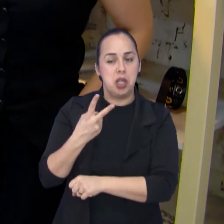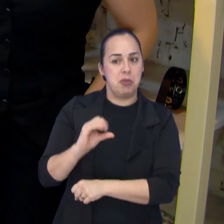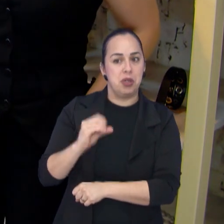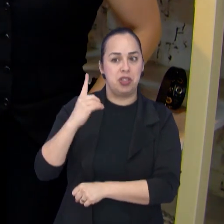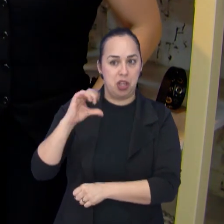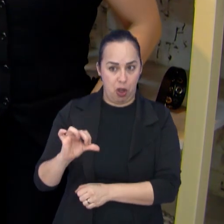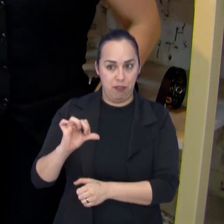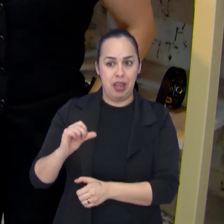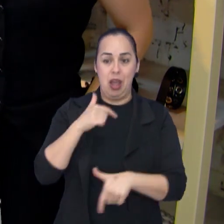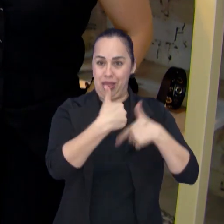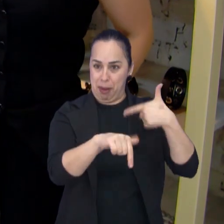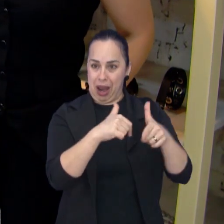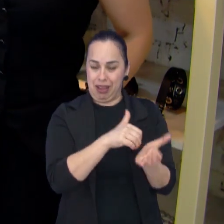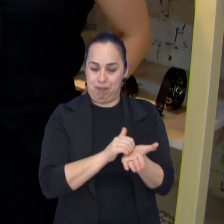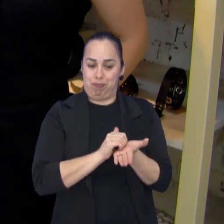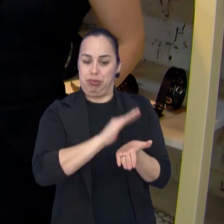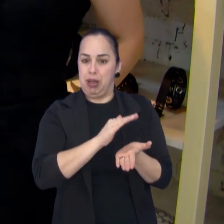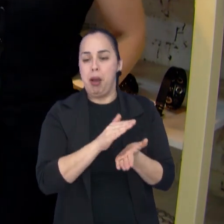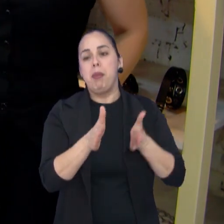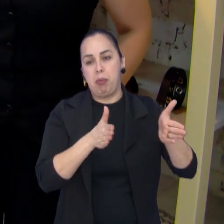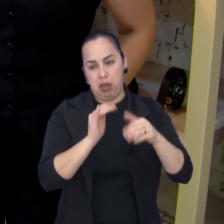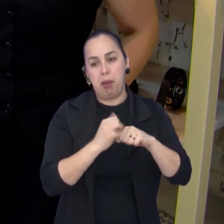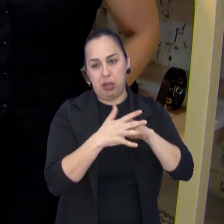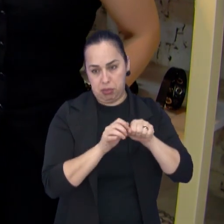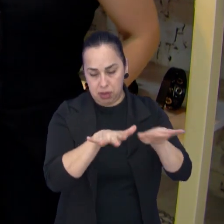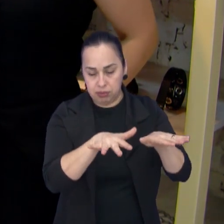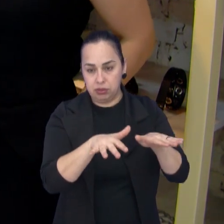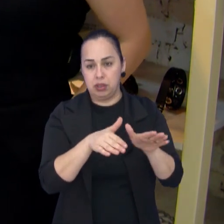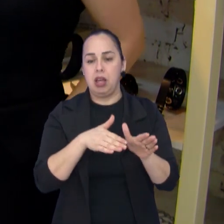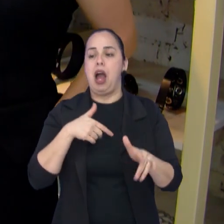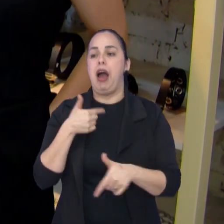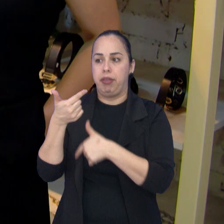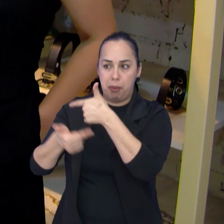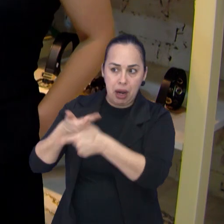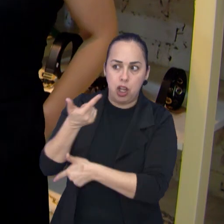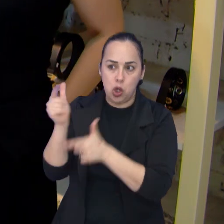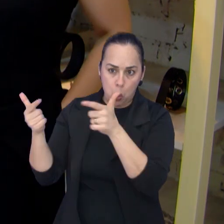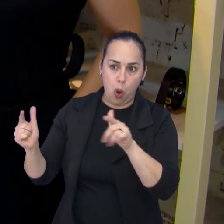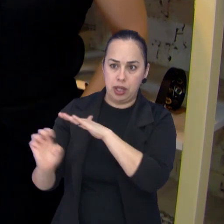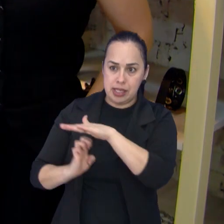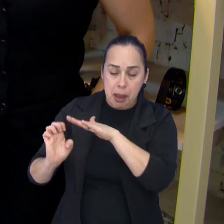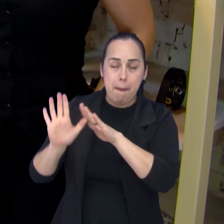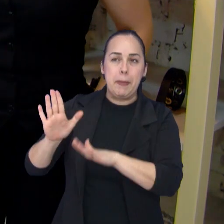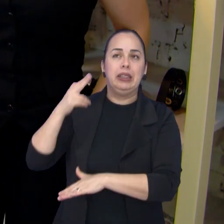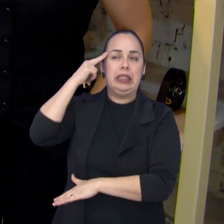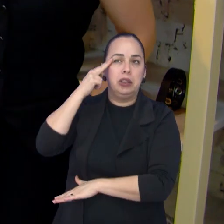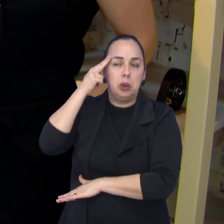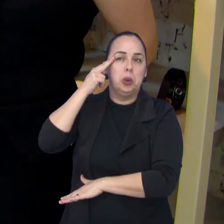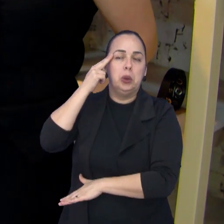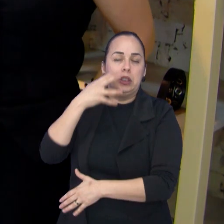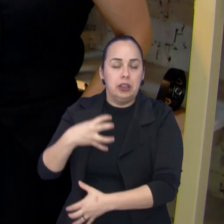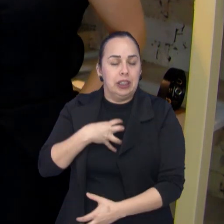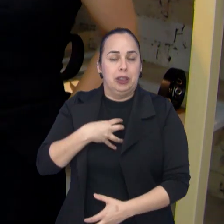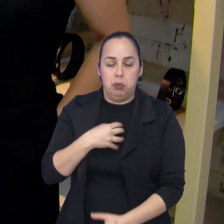fui dispensada por conta da pandemia. Aí trabalhei em outras empresas, mas o sonho estava ardendo